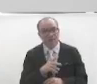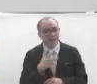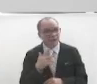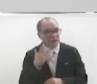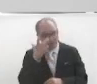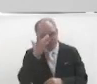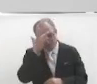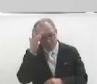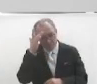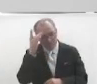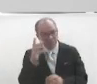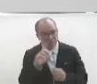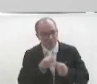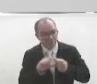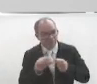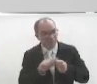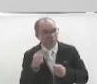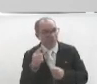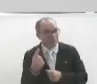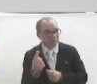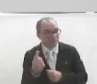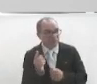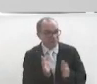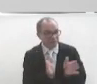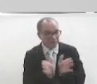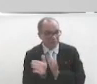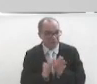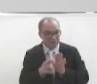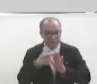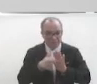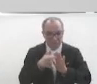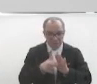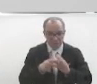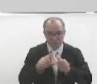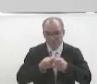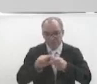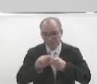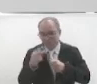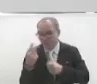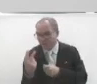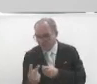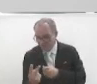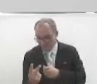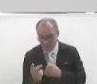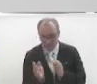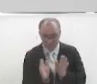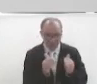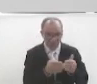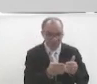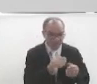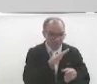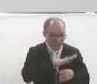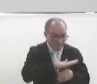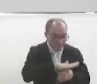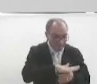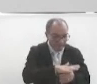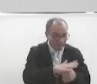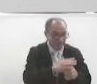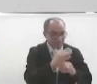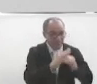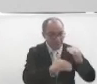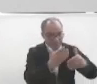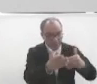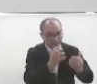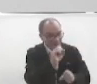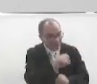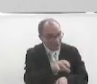a o artigo Onde fica parcialmente a redação do anexo segundo o quantitativo de vagas permanentes e suplementar da carreira da